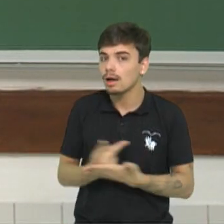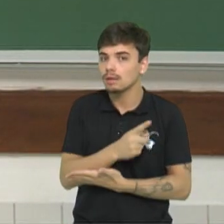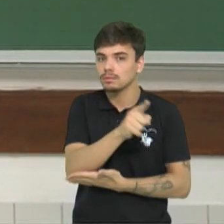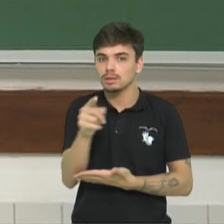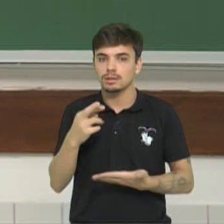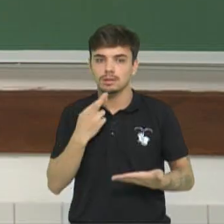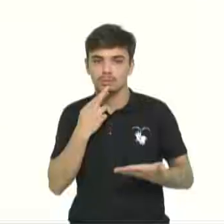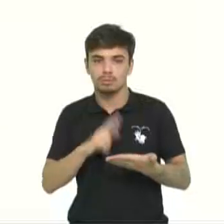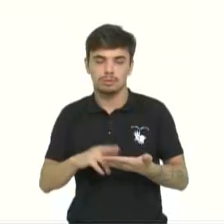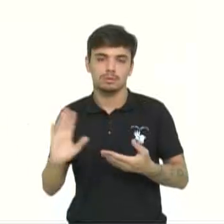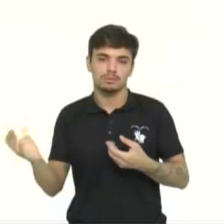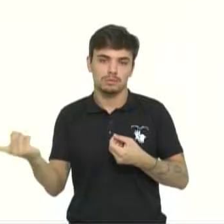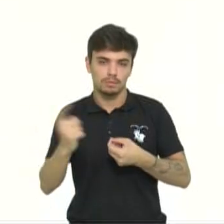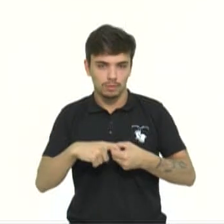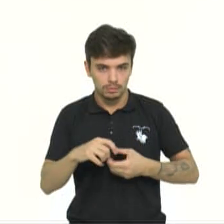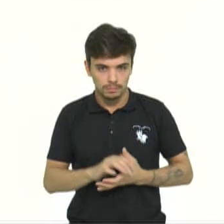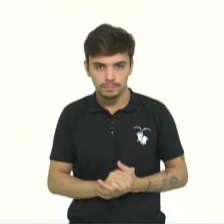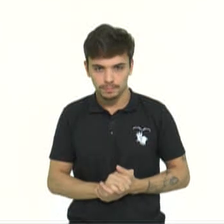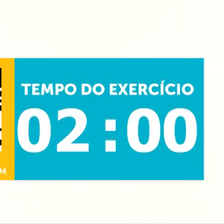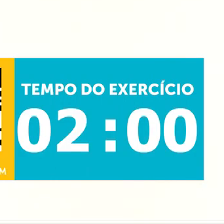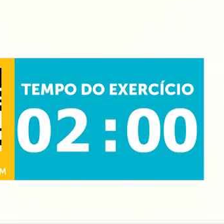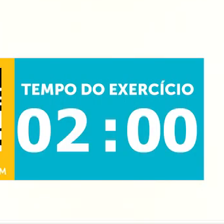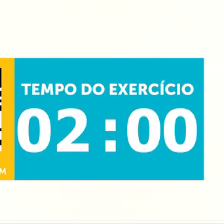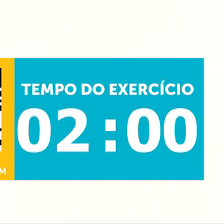é com vocês.